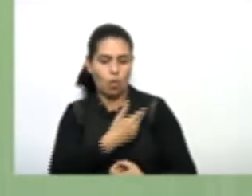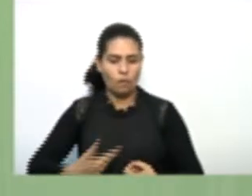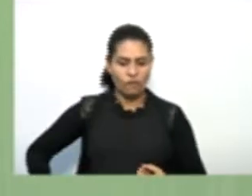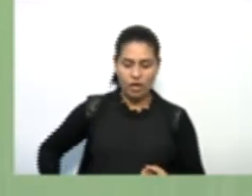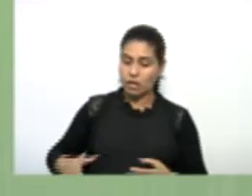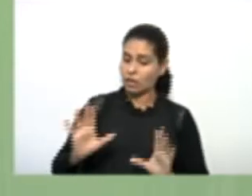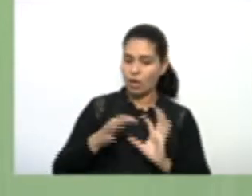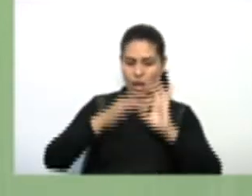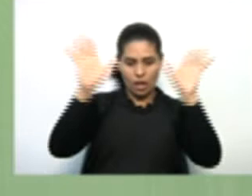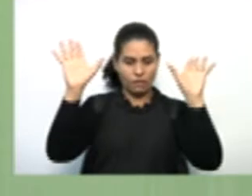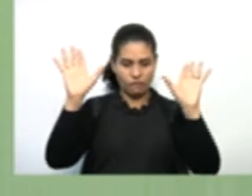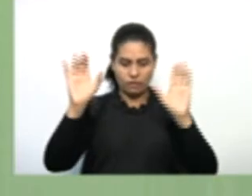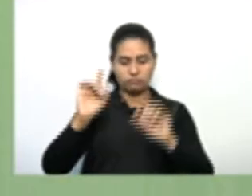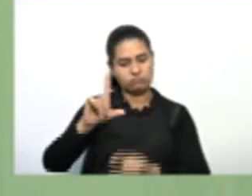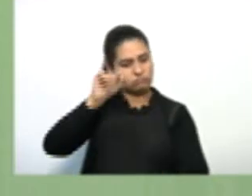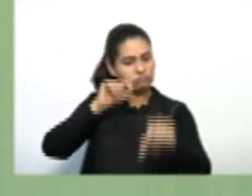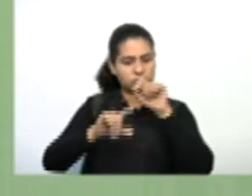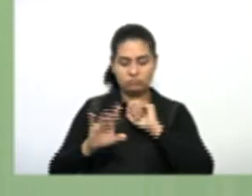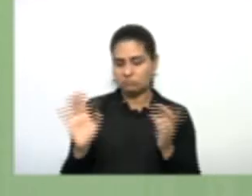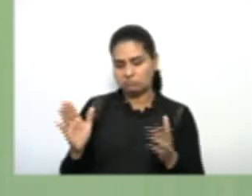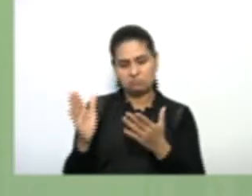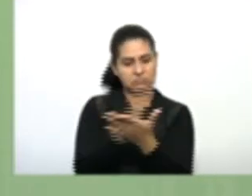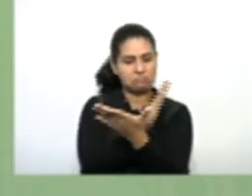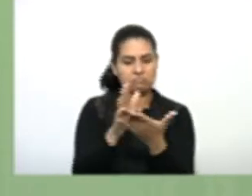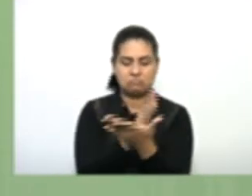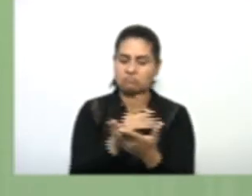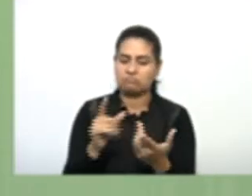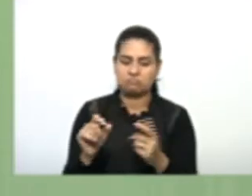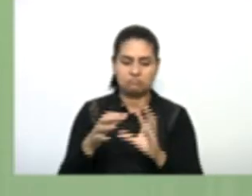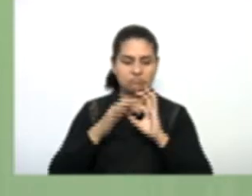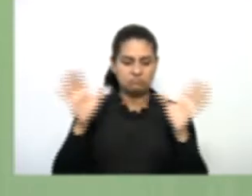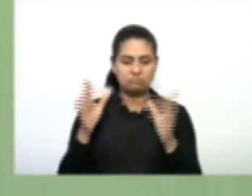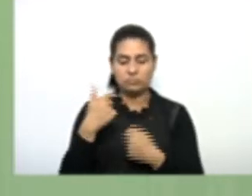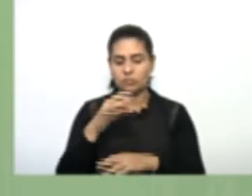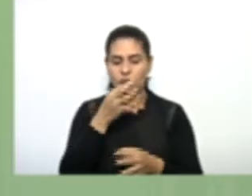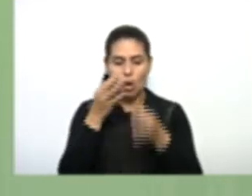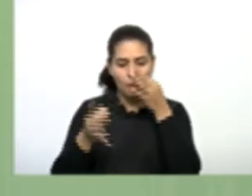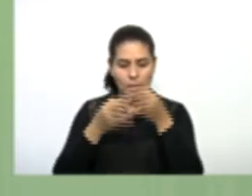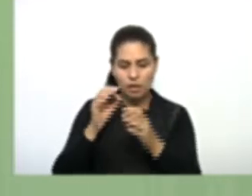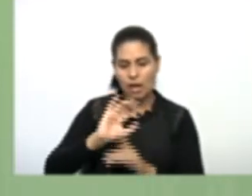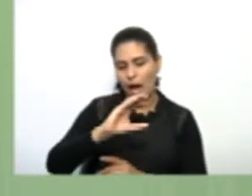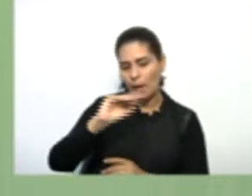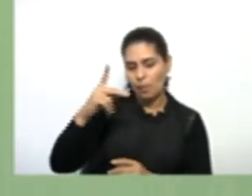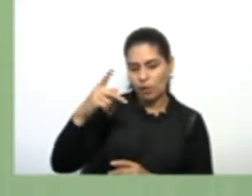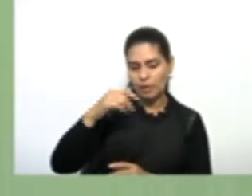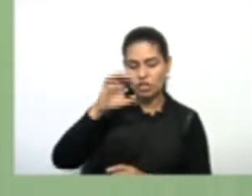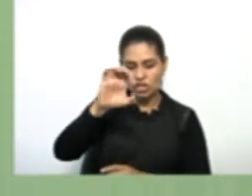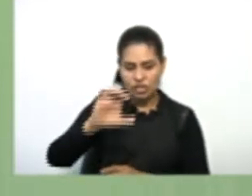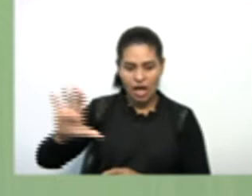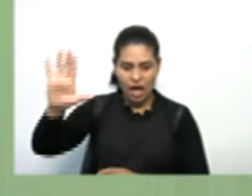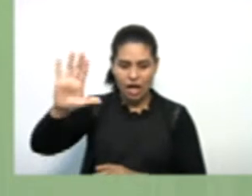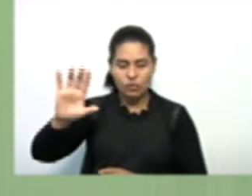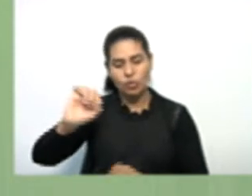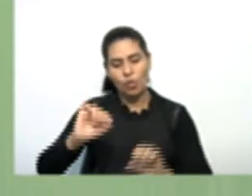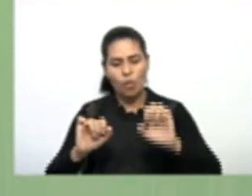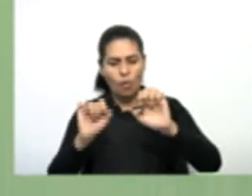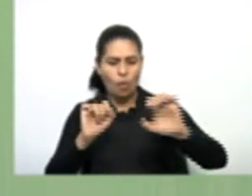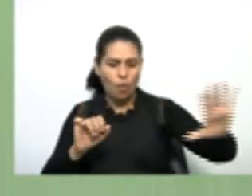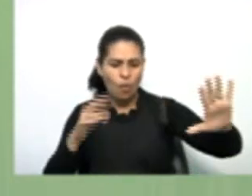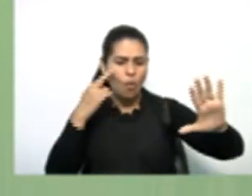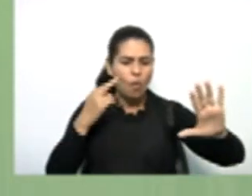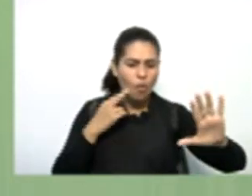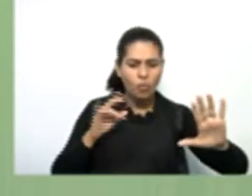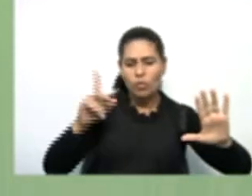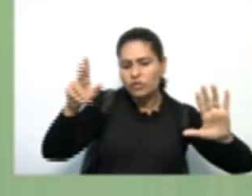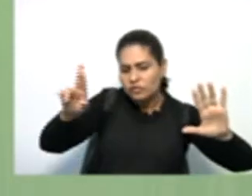Ela é independente, ela toma suas decisões independentemente, né? E não é porque uma cooperativa em outro estado fez assim, que aqui em Rondônia